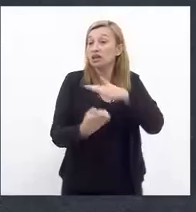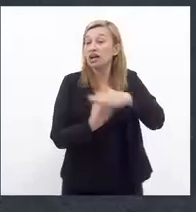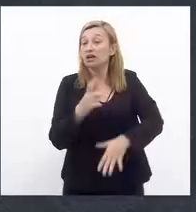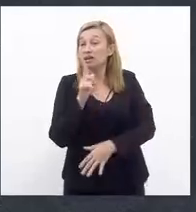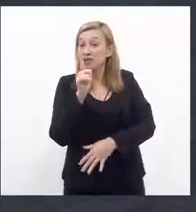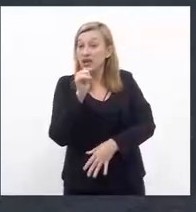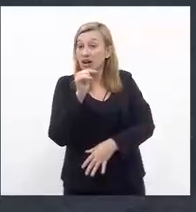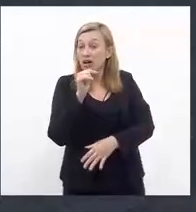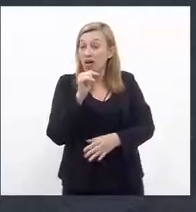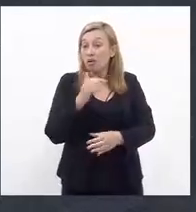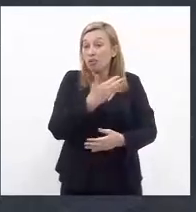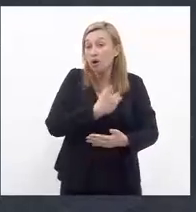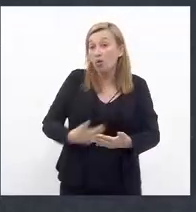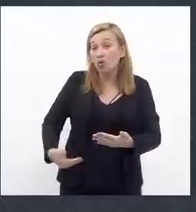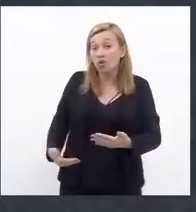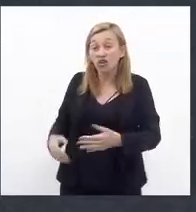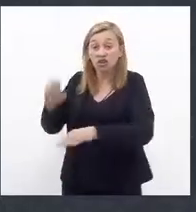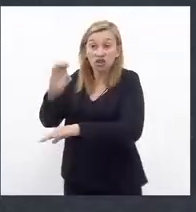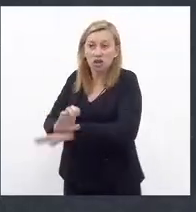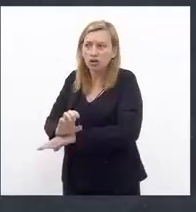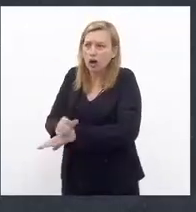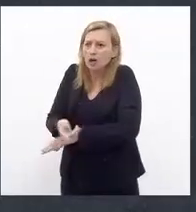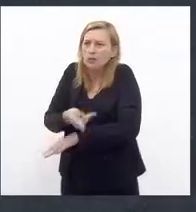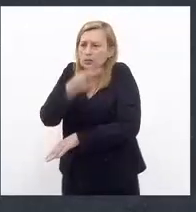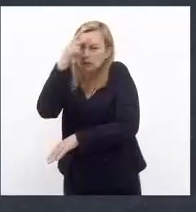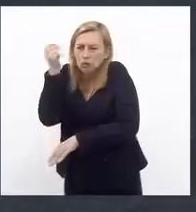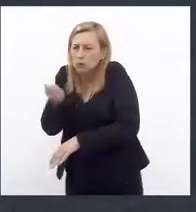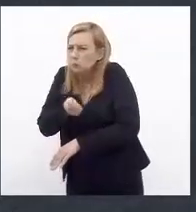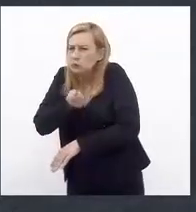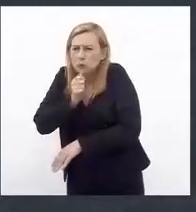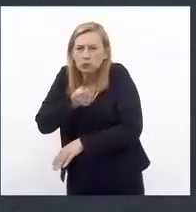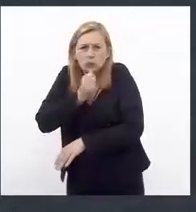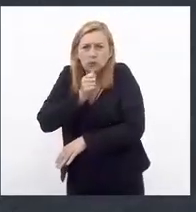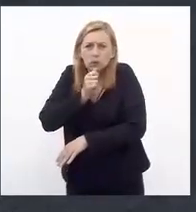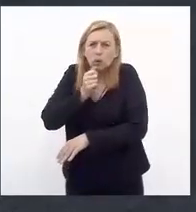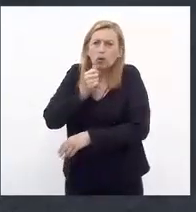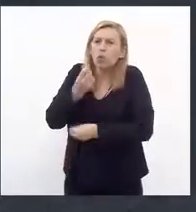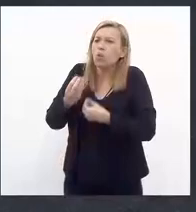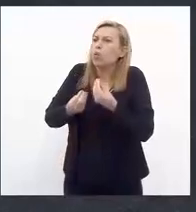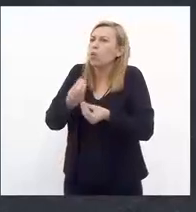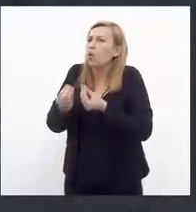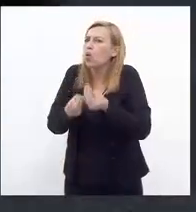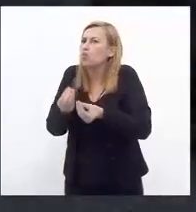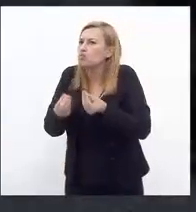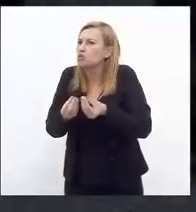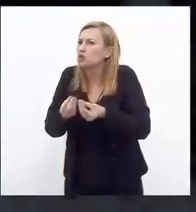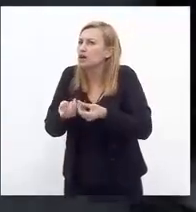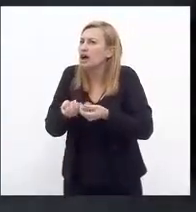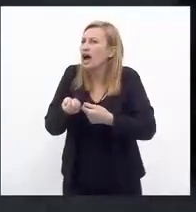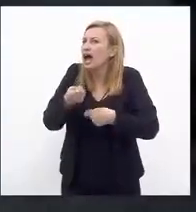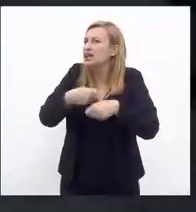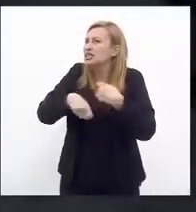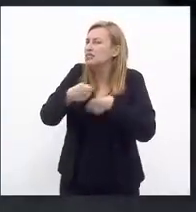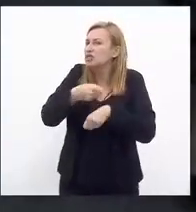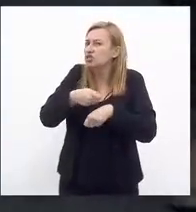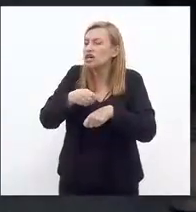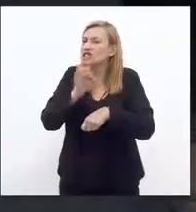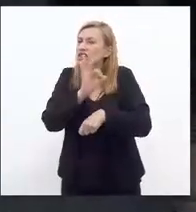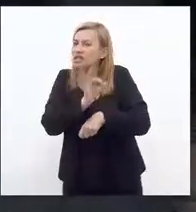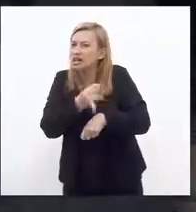estadual e que ninguém aqui ainda sabe de que jeito vai ser realmente